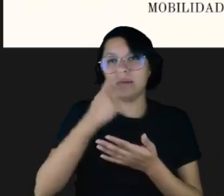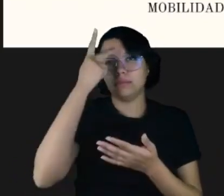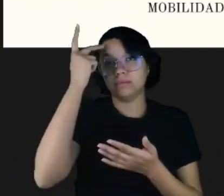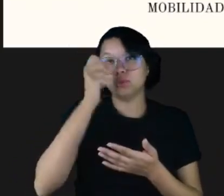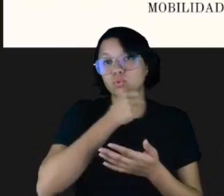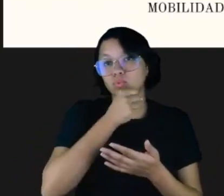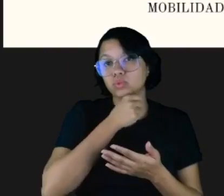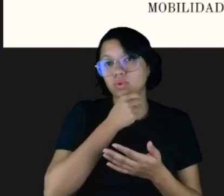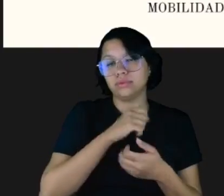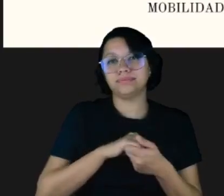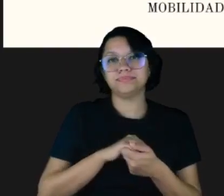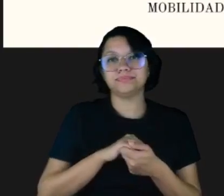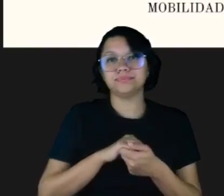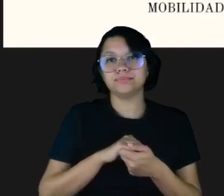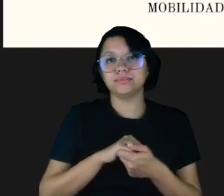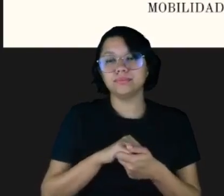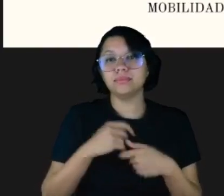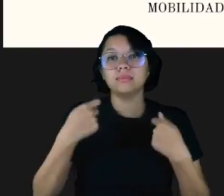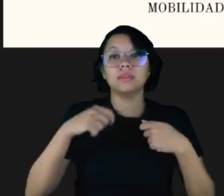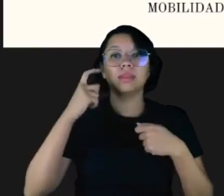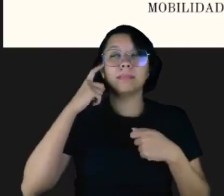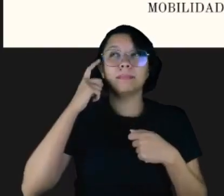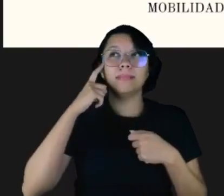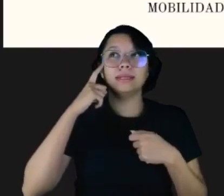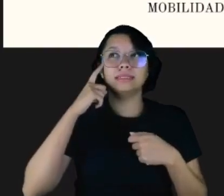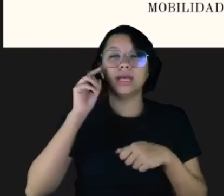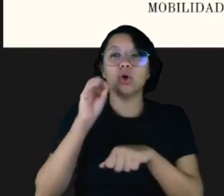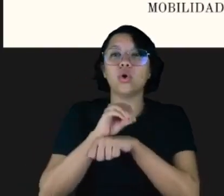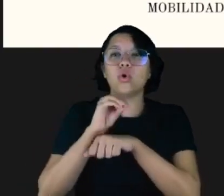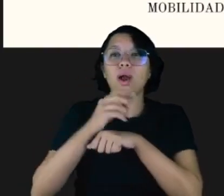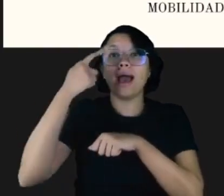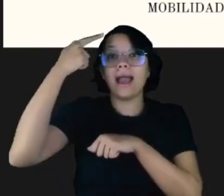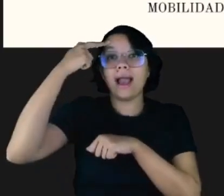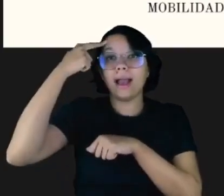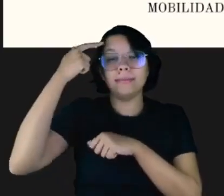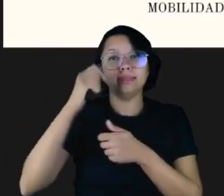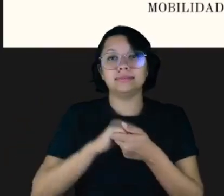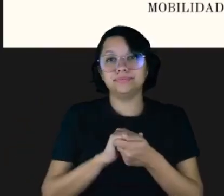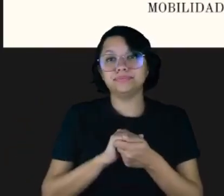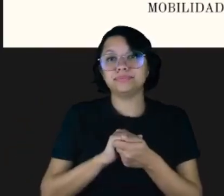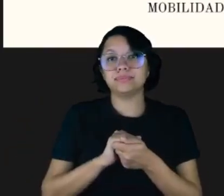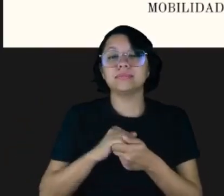idoso. Nós precisamos pensar nos cuidados da mente. E